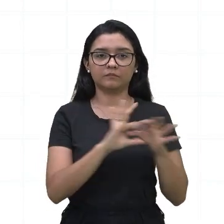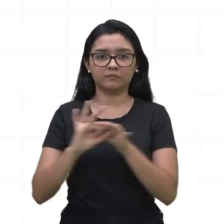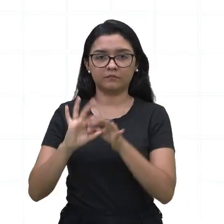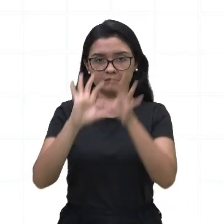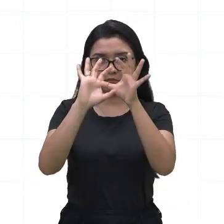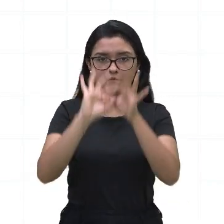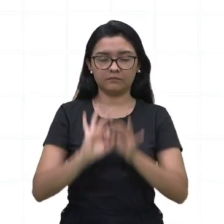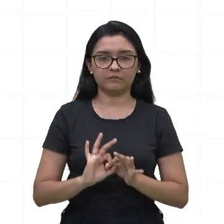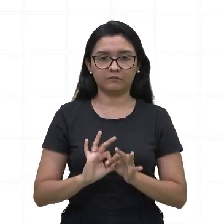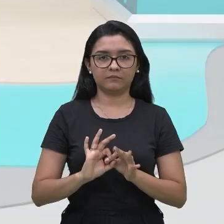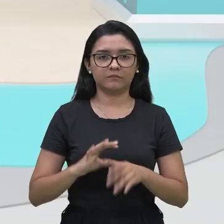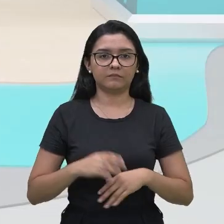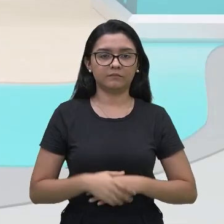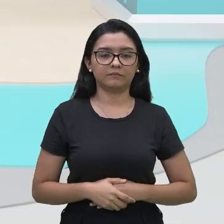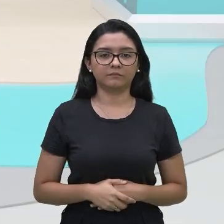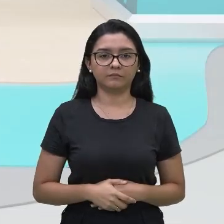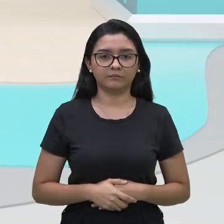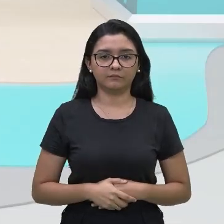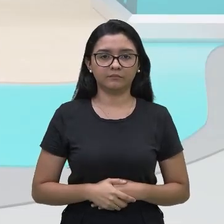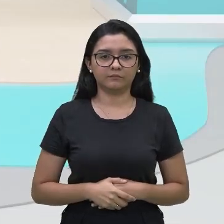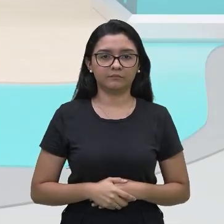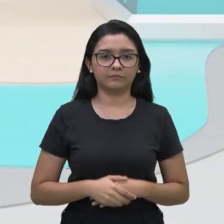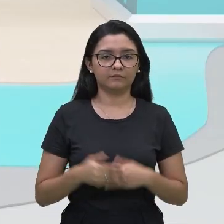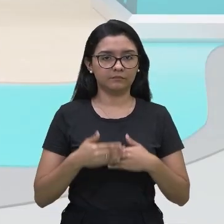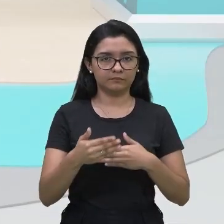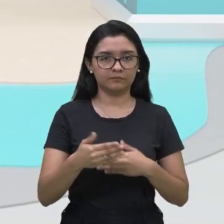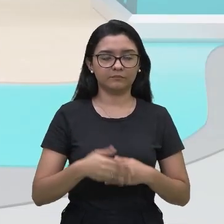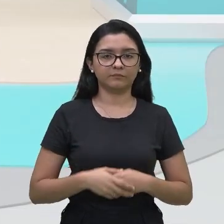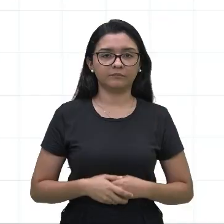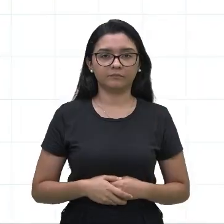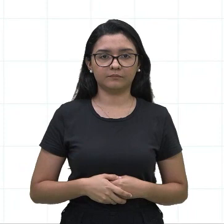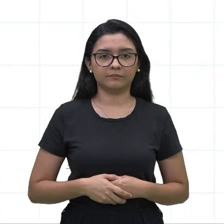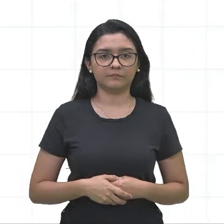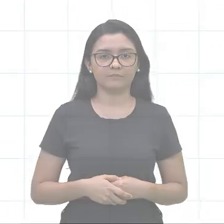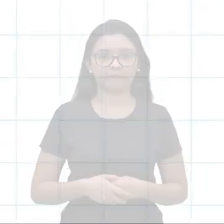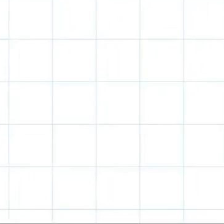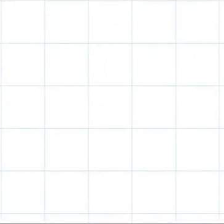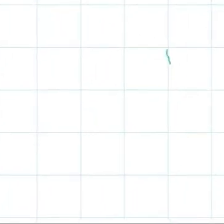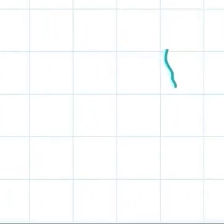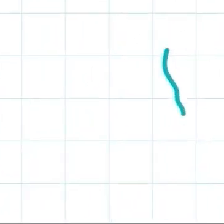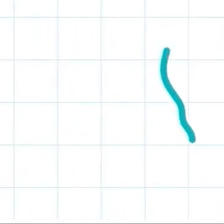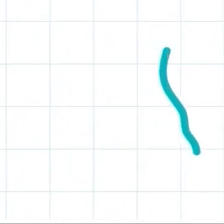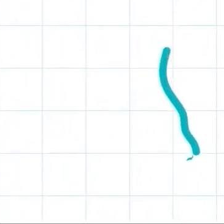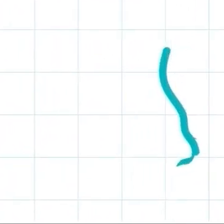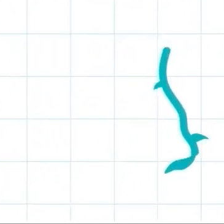e coerência. Muito bem. Vamos à aula? Vamos lá.